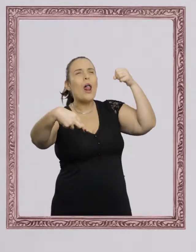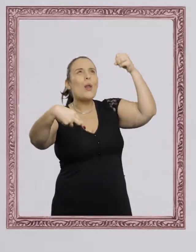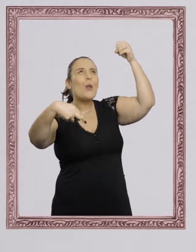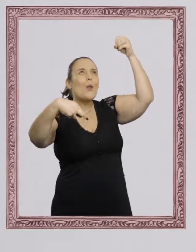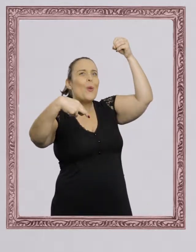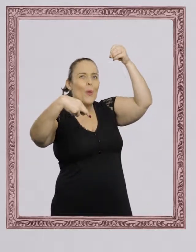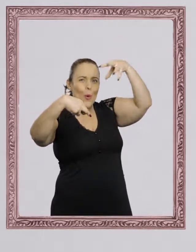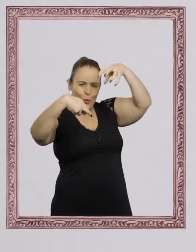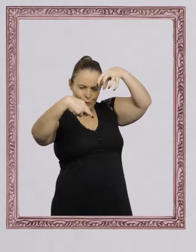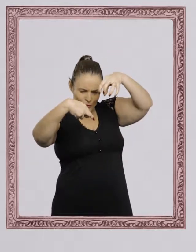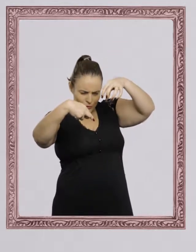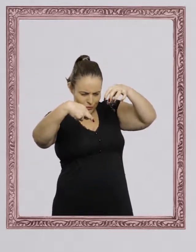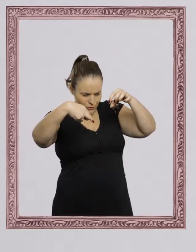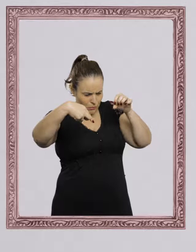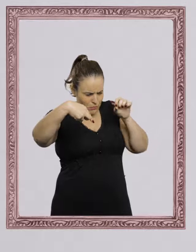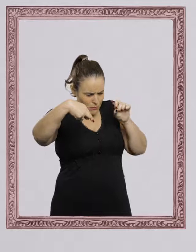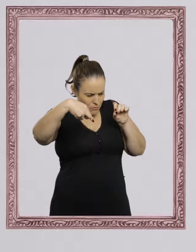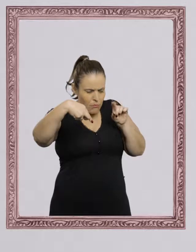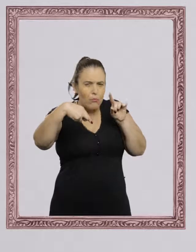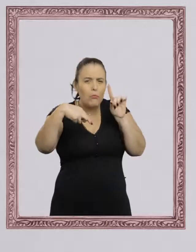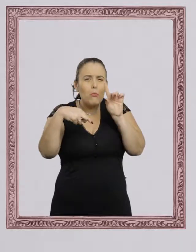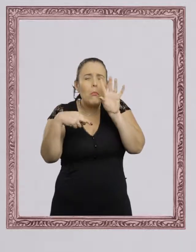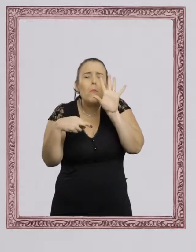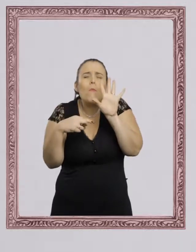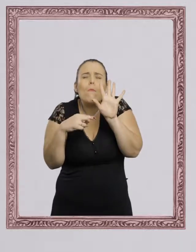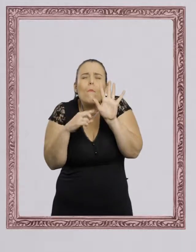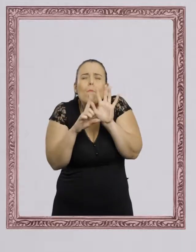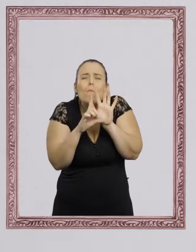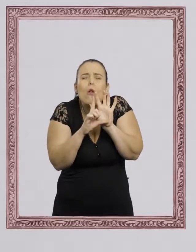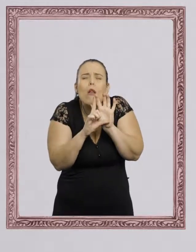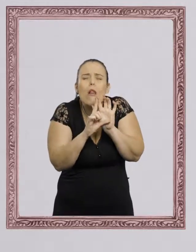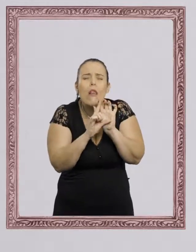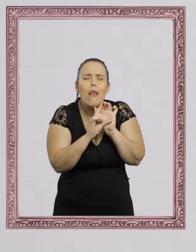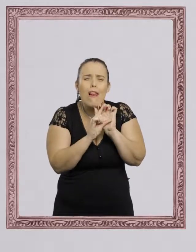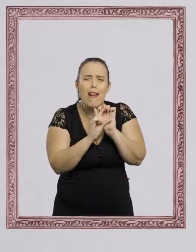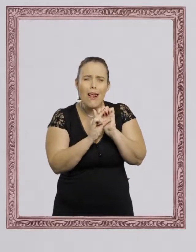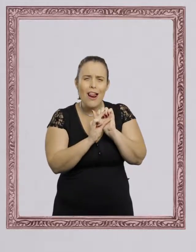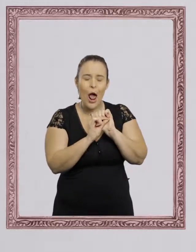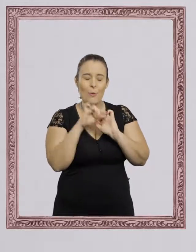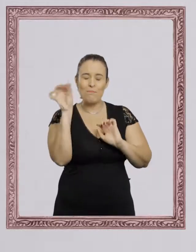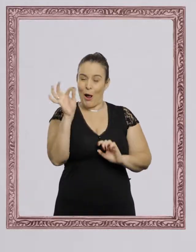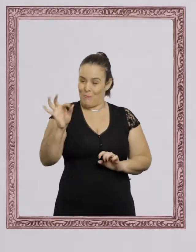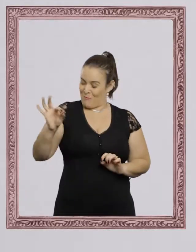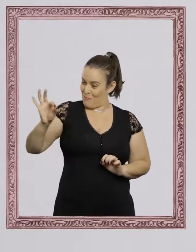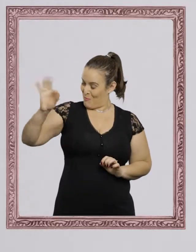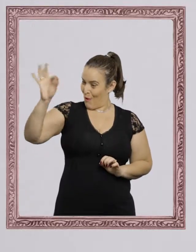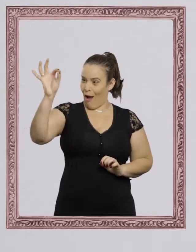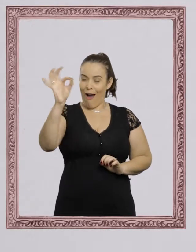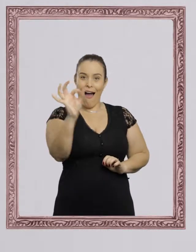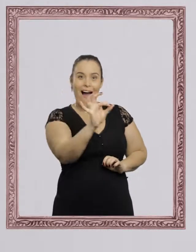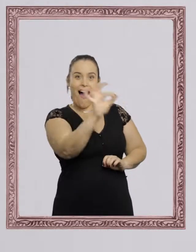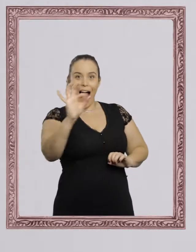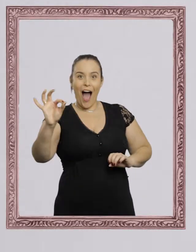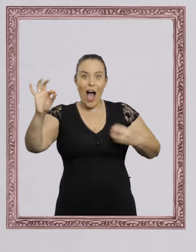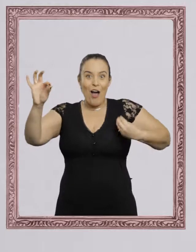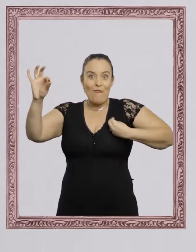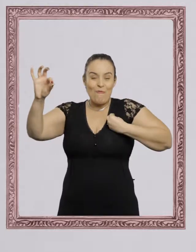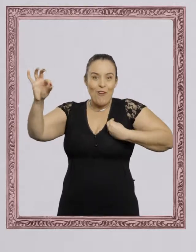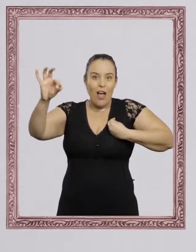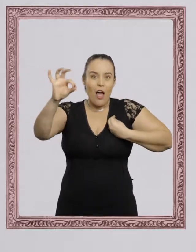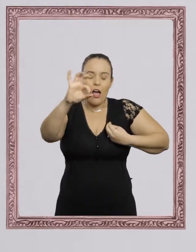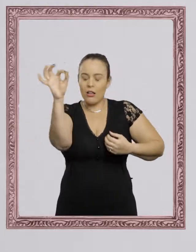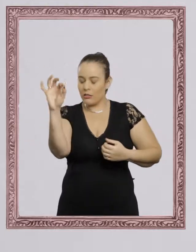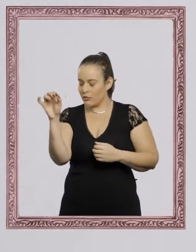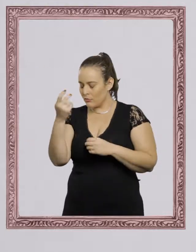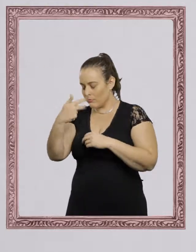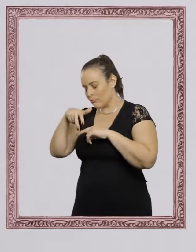menino estava acompanhado por uma luz muito pequena. Era uma luz menor que uma mão fechada. Essa luz passeou pelo quarto